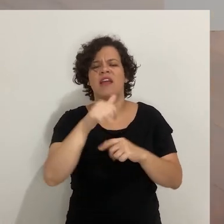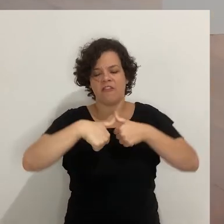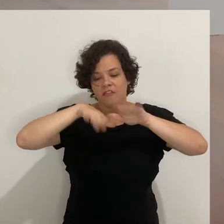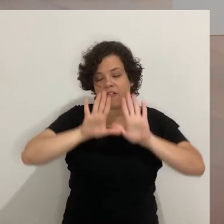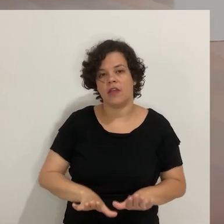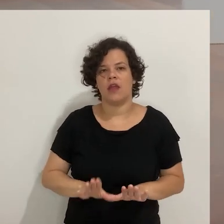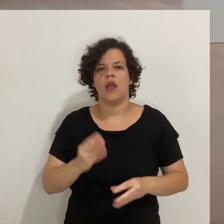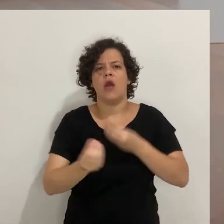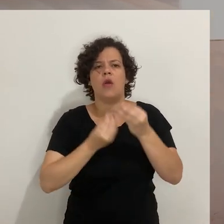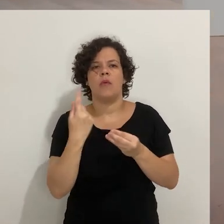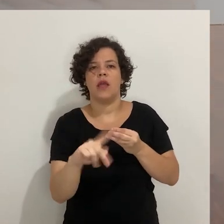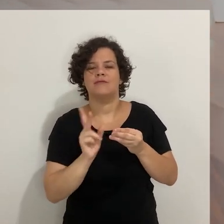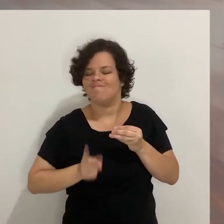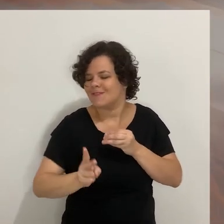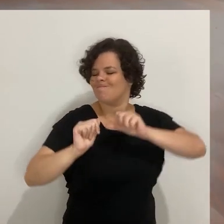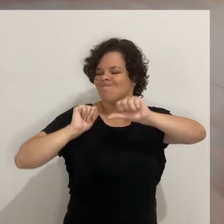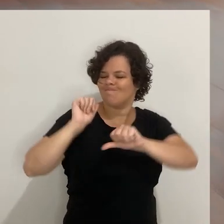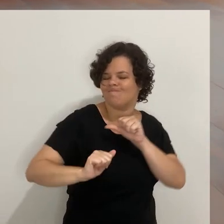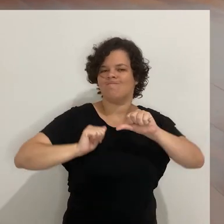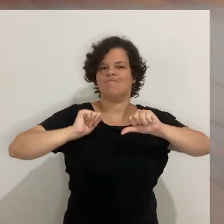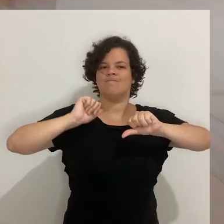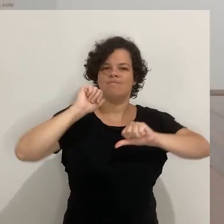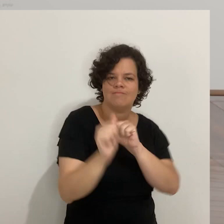lugar de habitar, ele está sempre em transformação. Eu